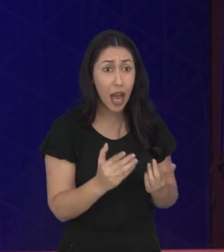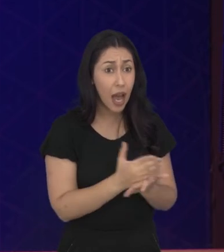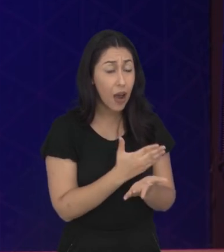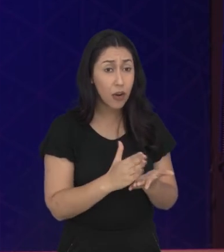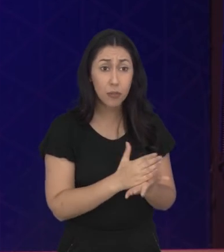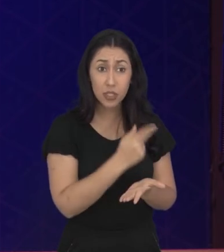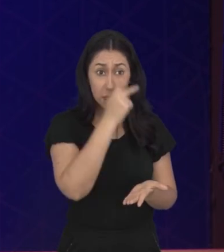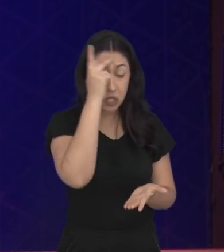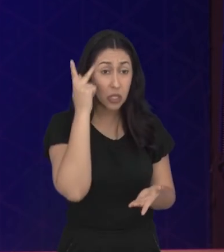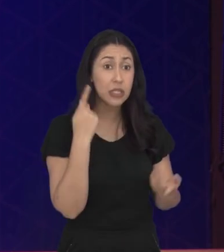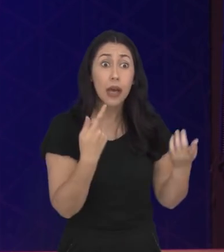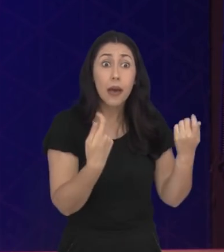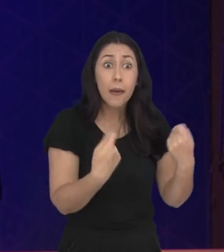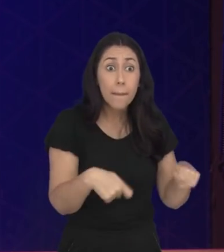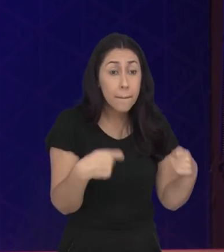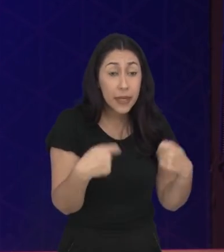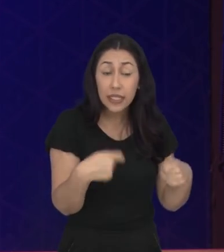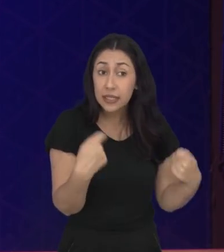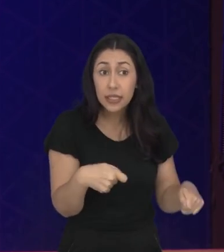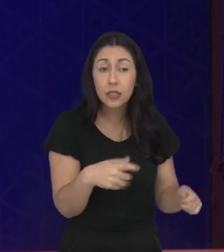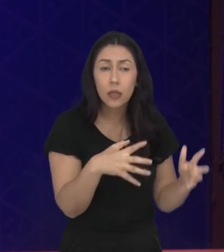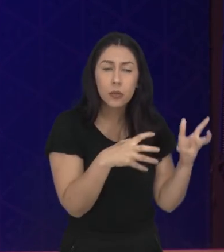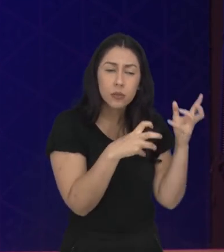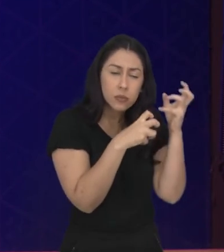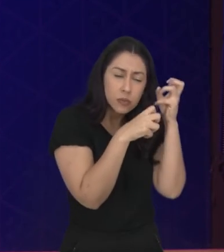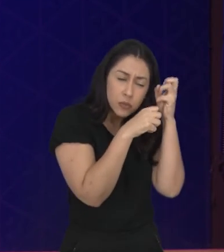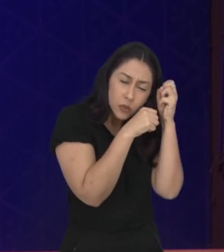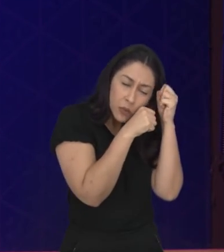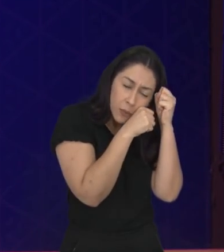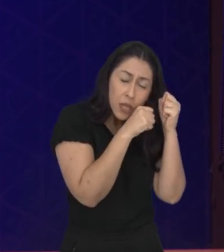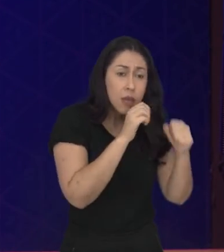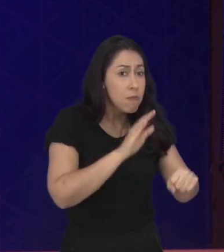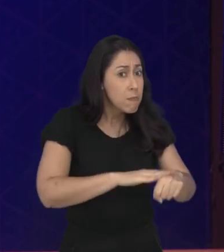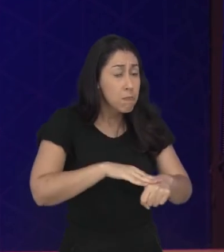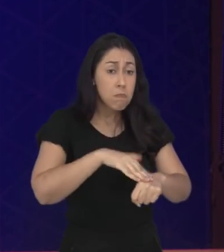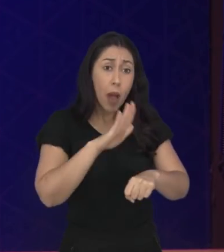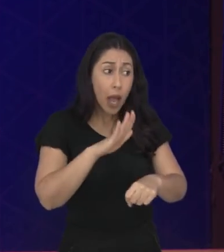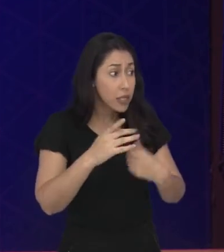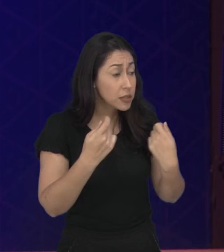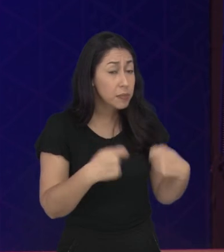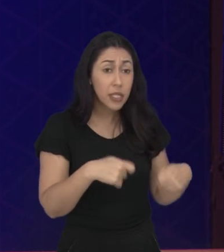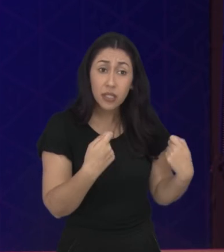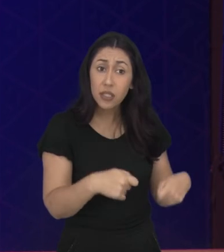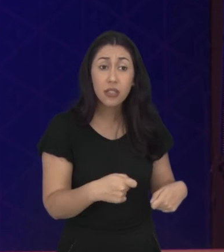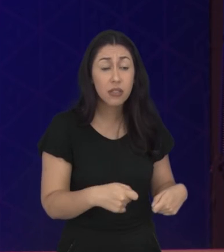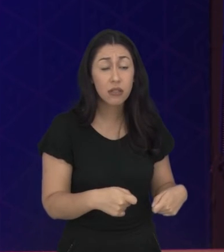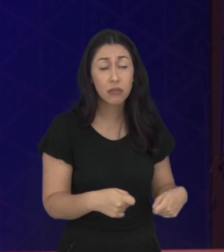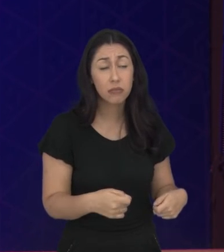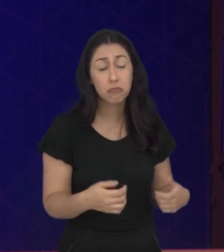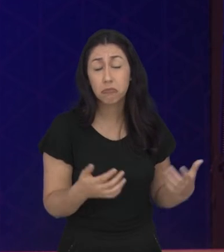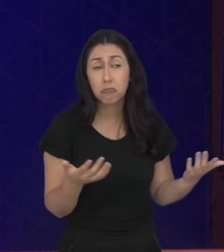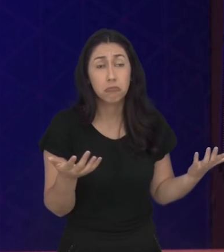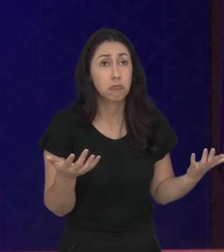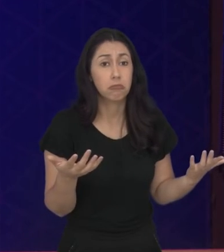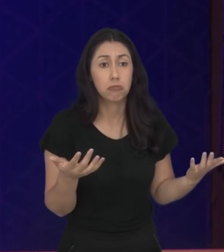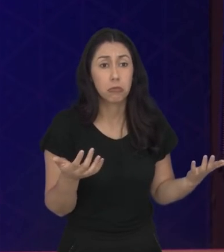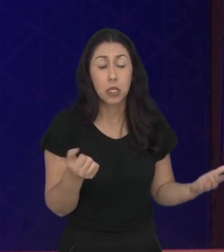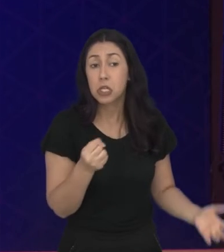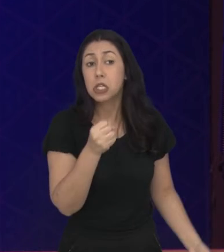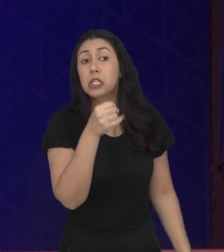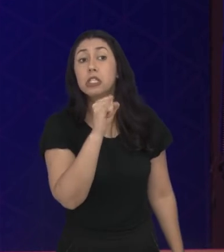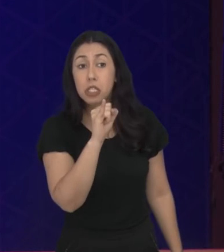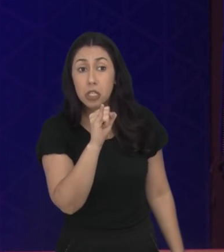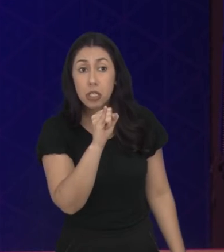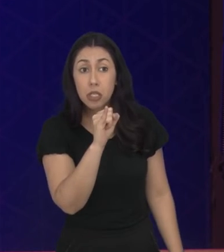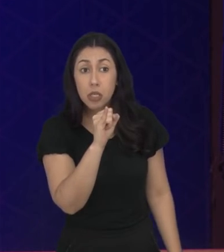que dormem, às vezes, até mais tarde. E existem mesmo pessoas que precisam de mais horas para dormir. Mas eu acho que, assim,